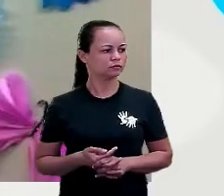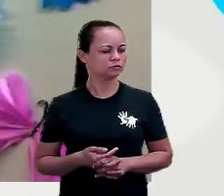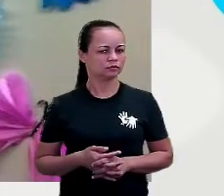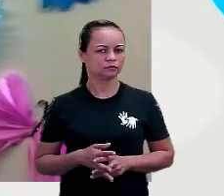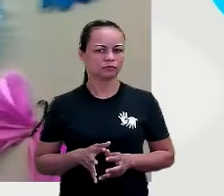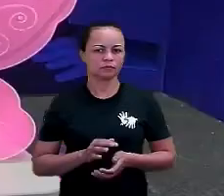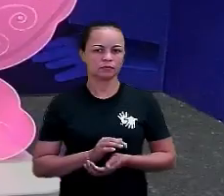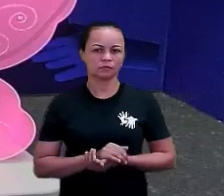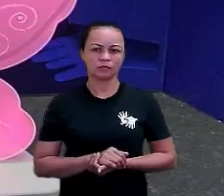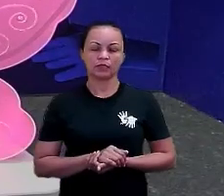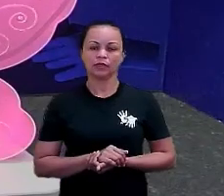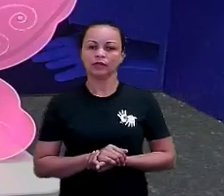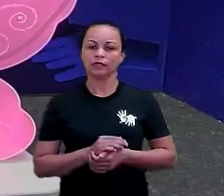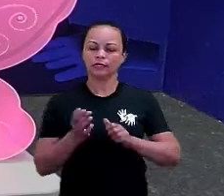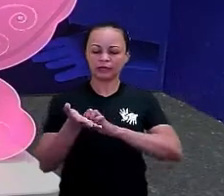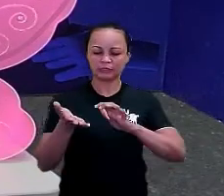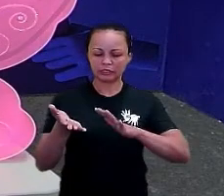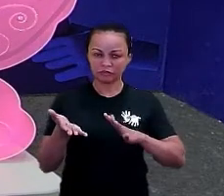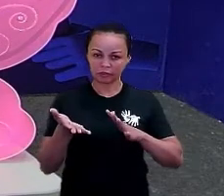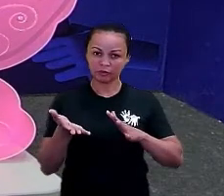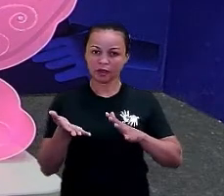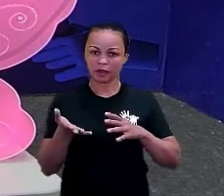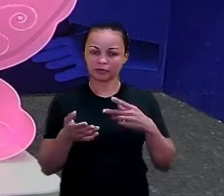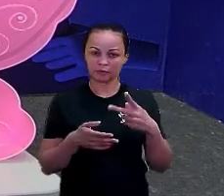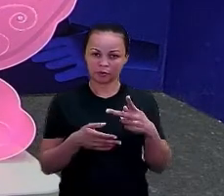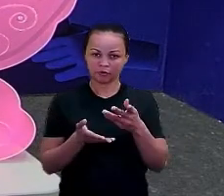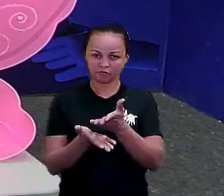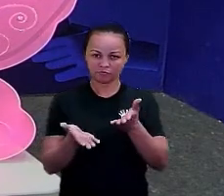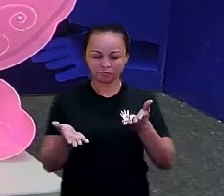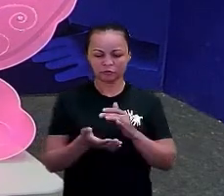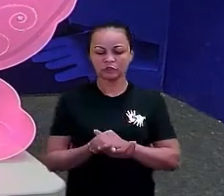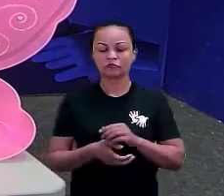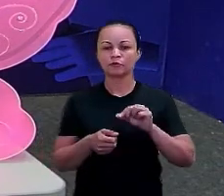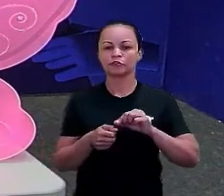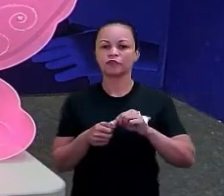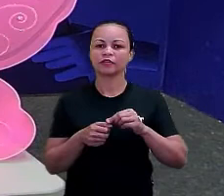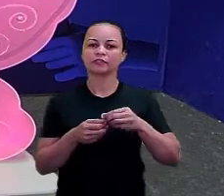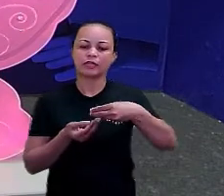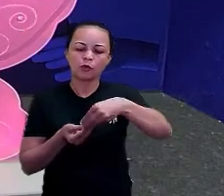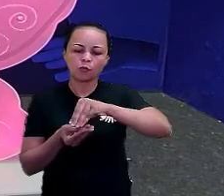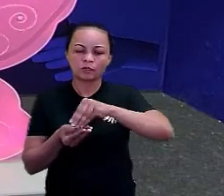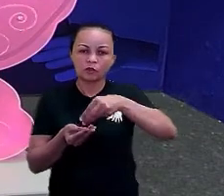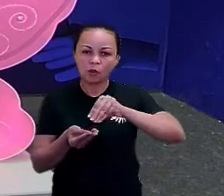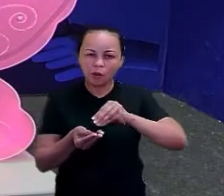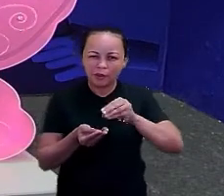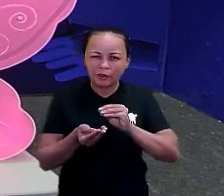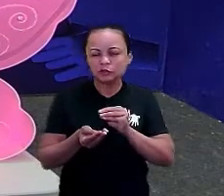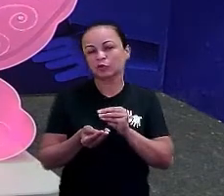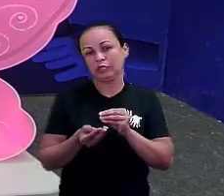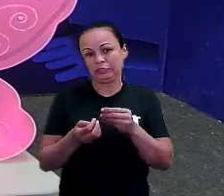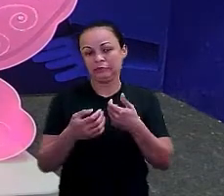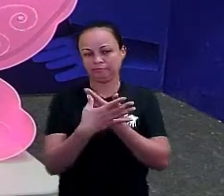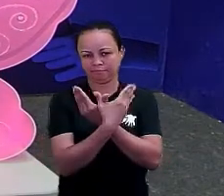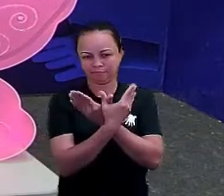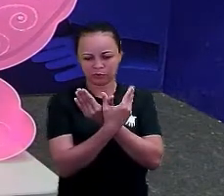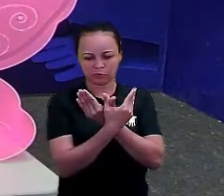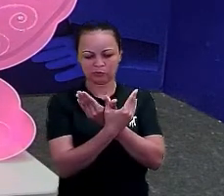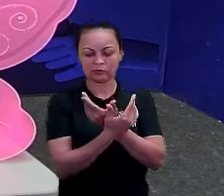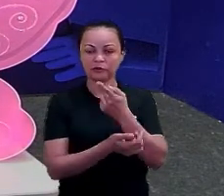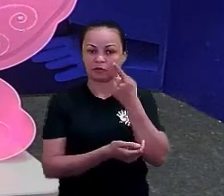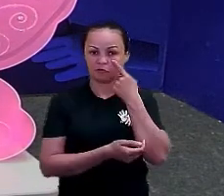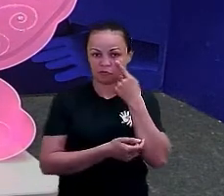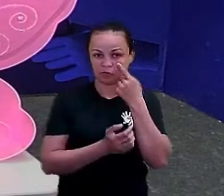E na atividade sugerida, nós vamos fazer uma dobradura, certo? De borboleta. Então, ó,